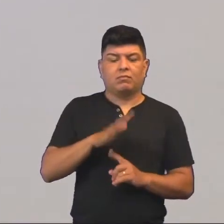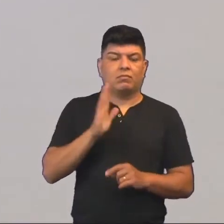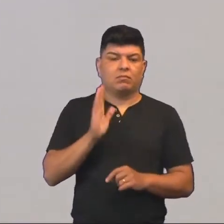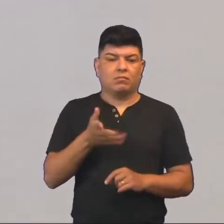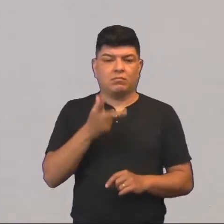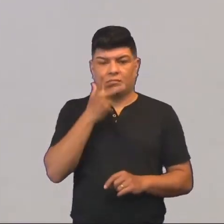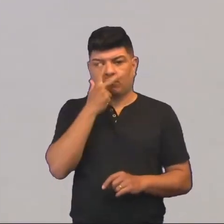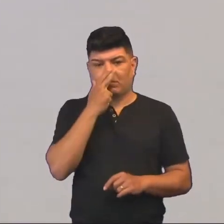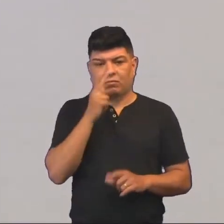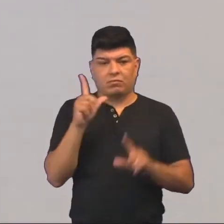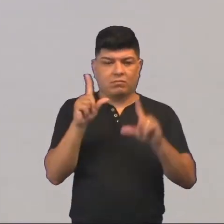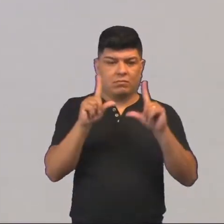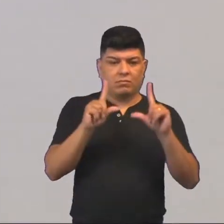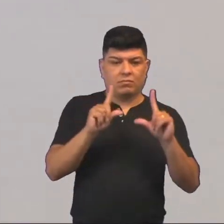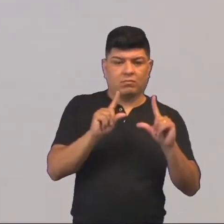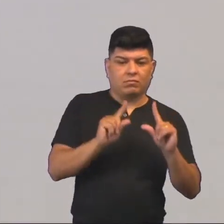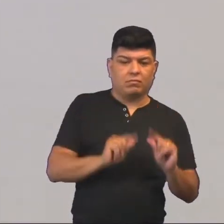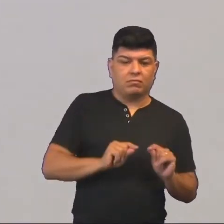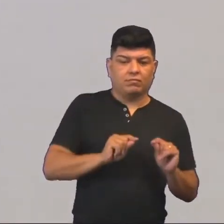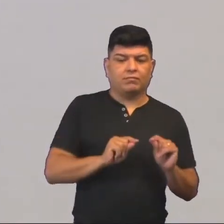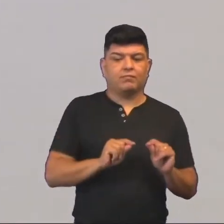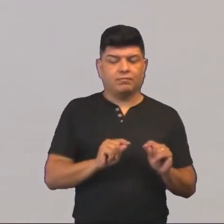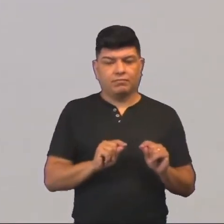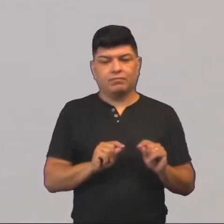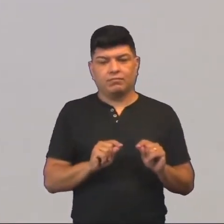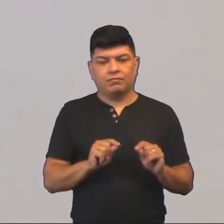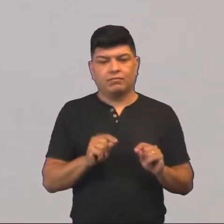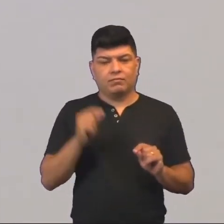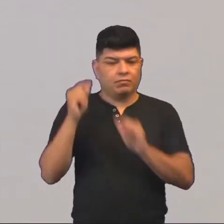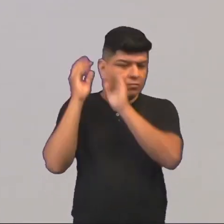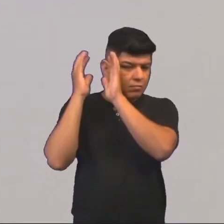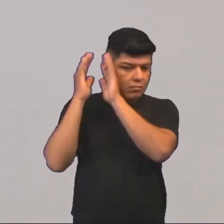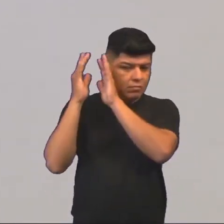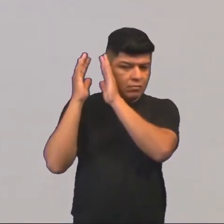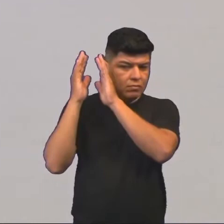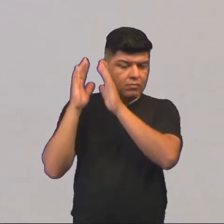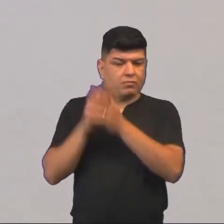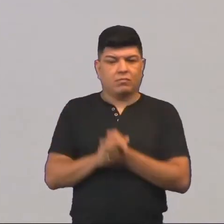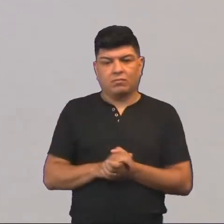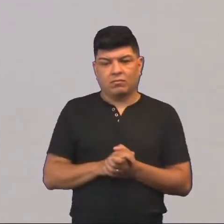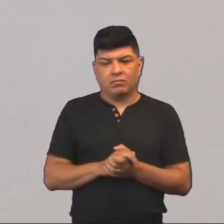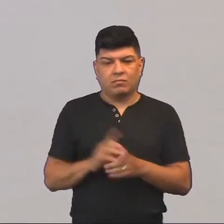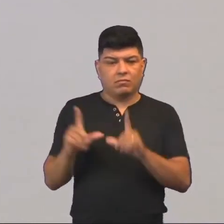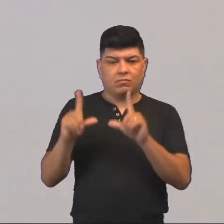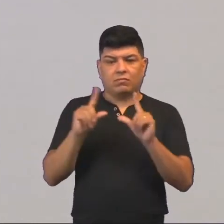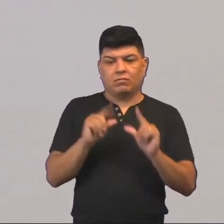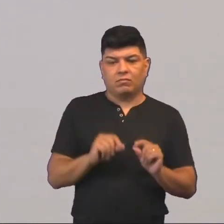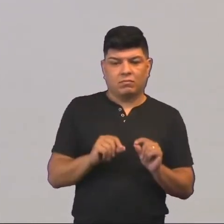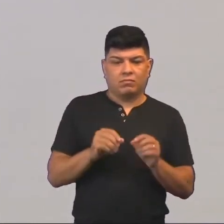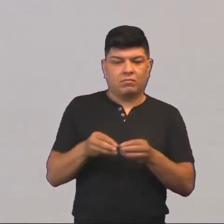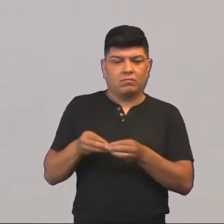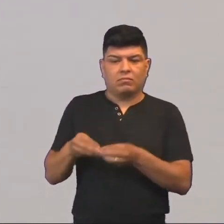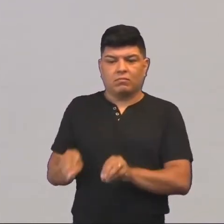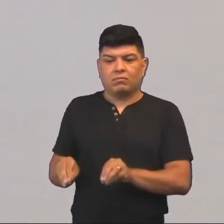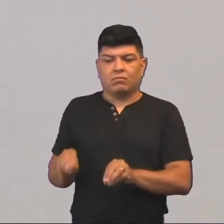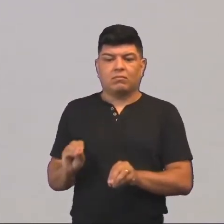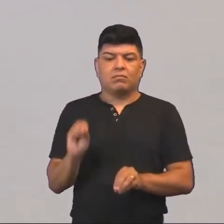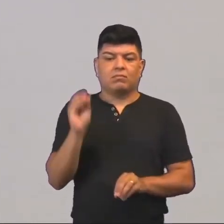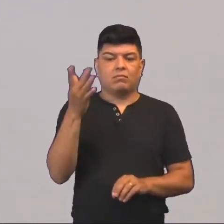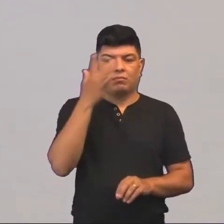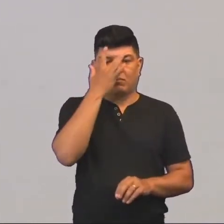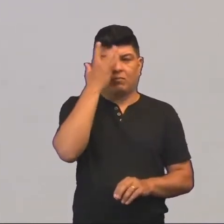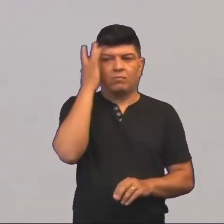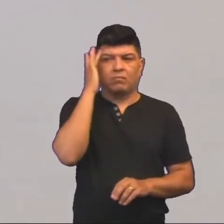falei, são aquelas que reduzem, que diminuem a atividade cerebral. Como diminui, como consequência, o que acontece com